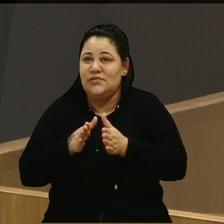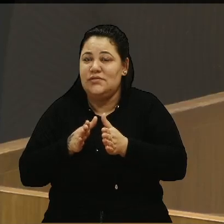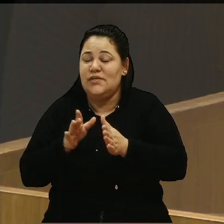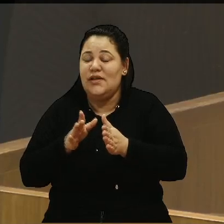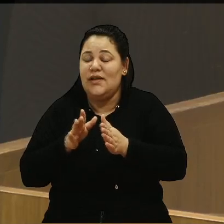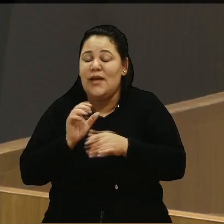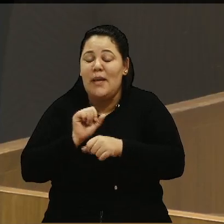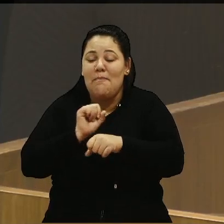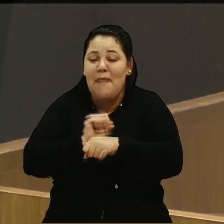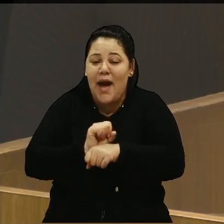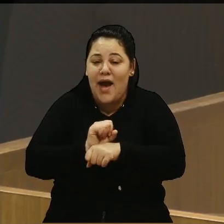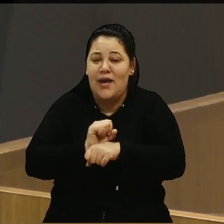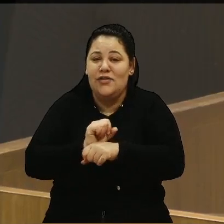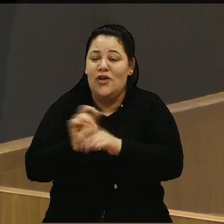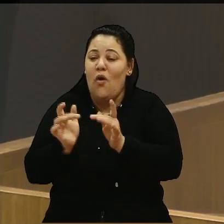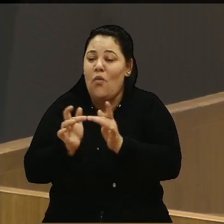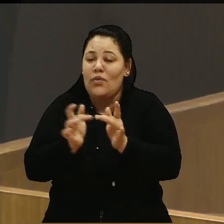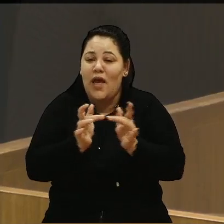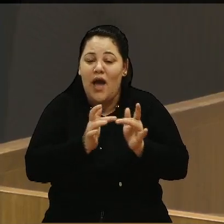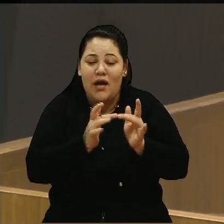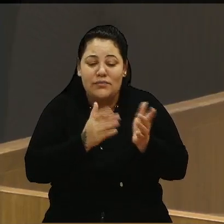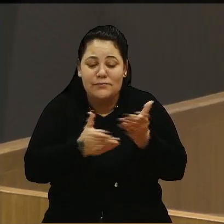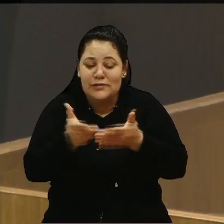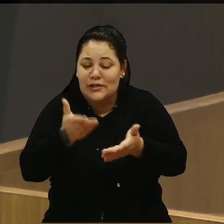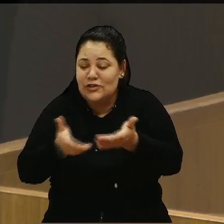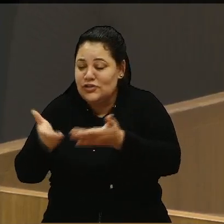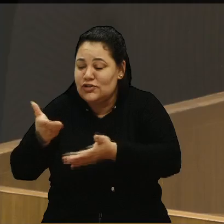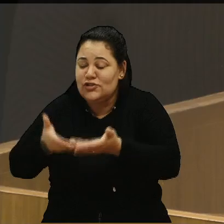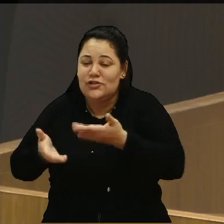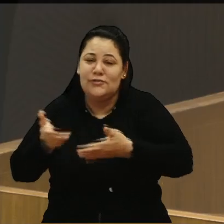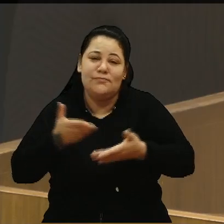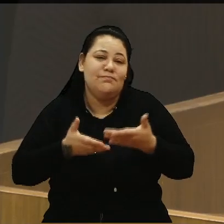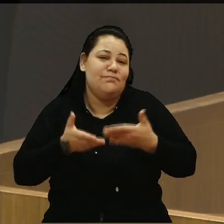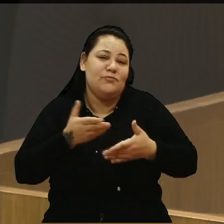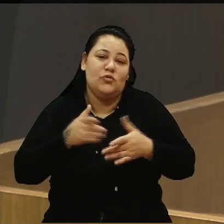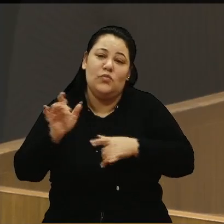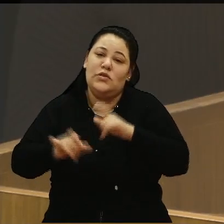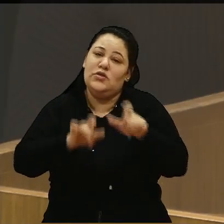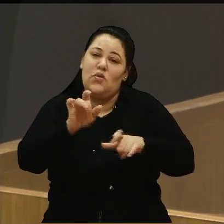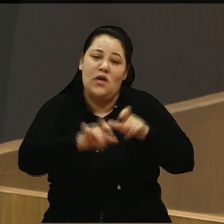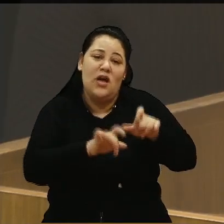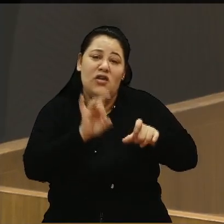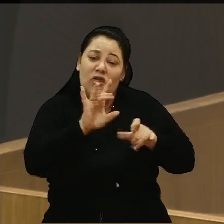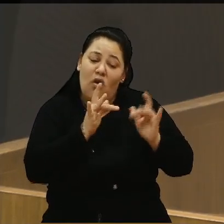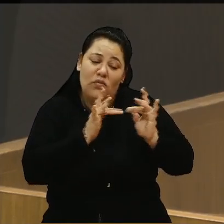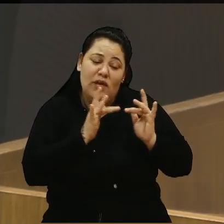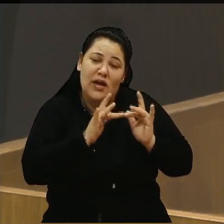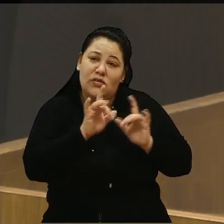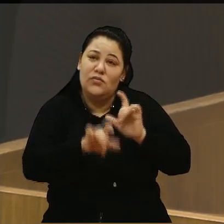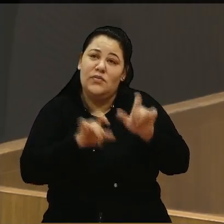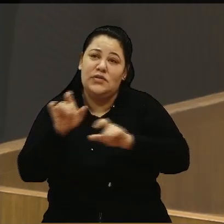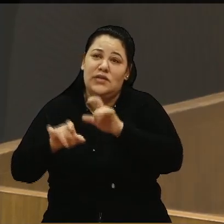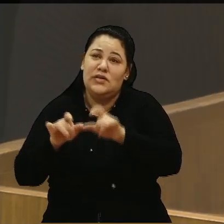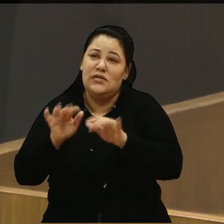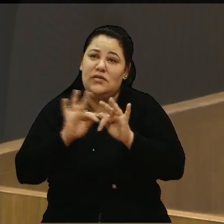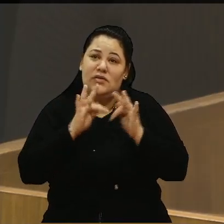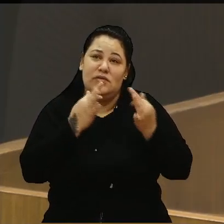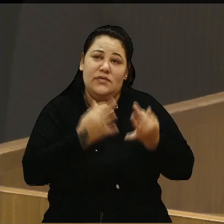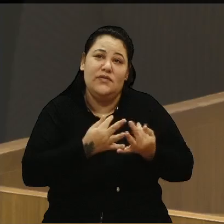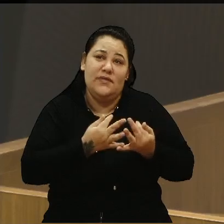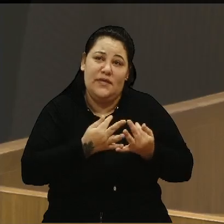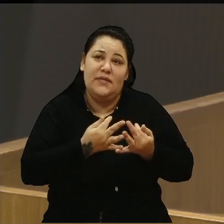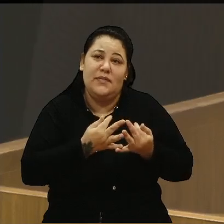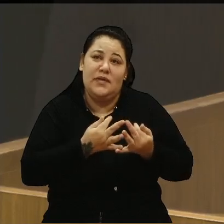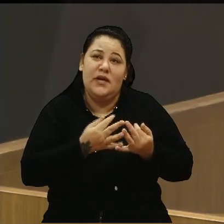interagir com pessoas, que não sejam ali do próprio núcleo familiar e pessoas da família,